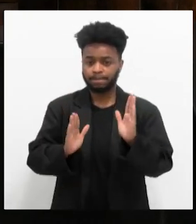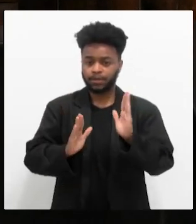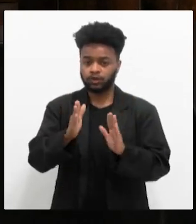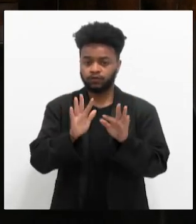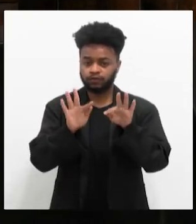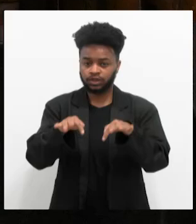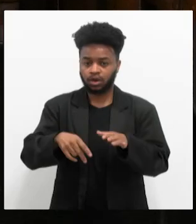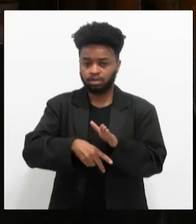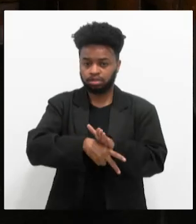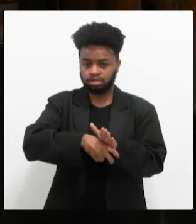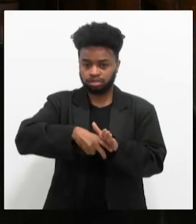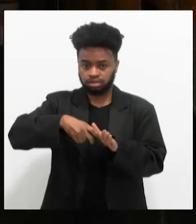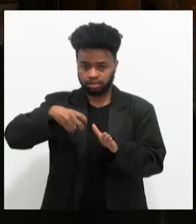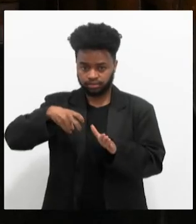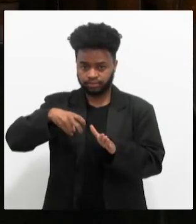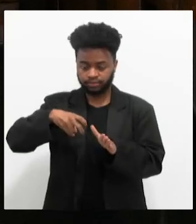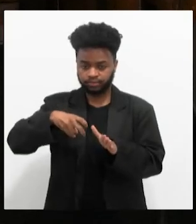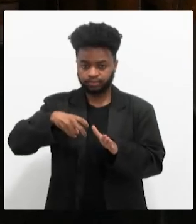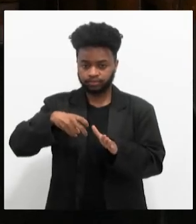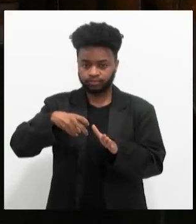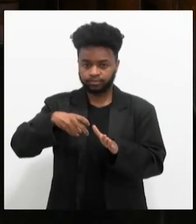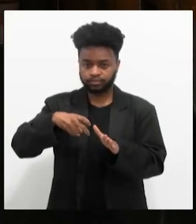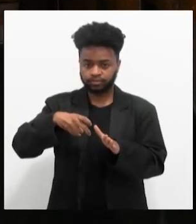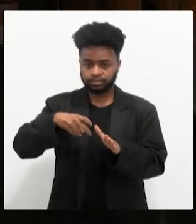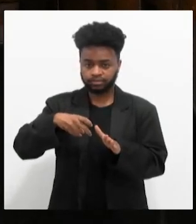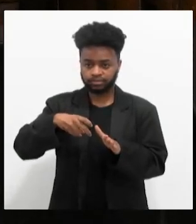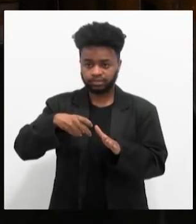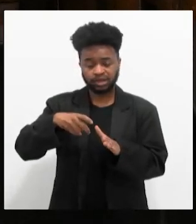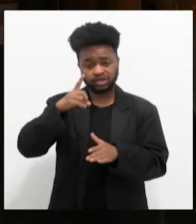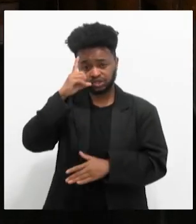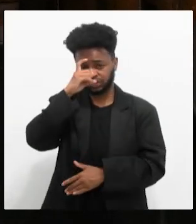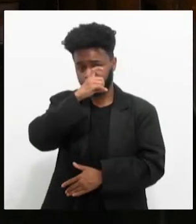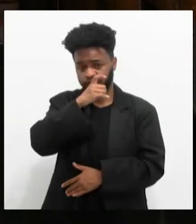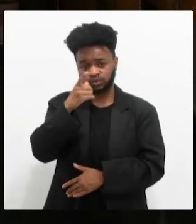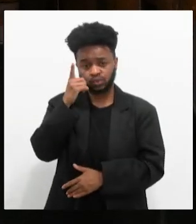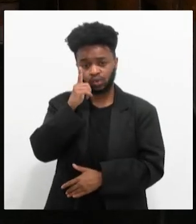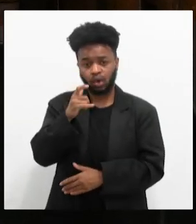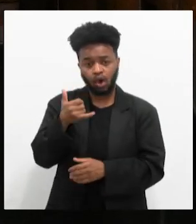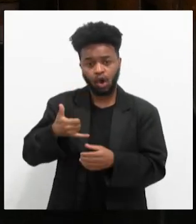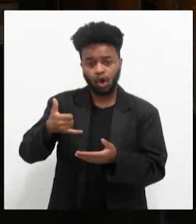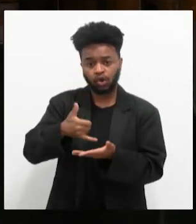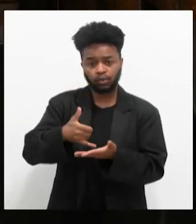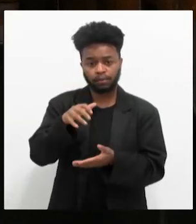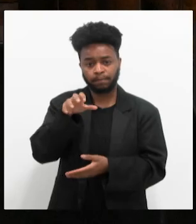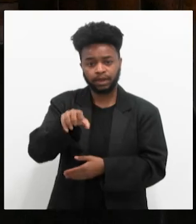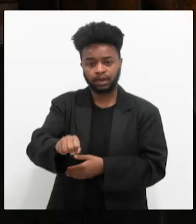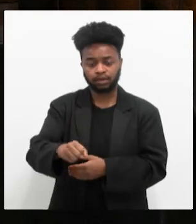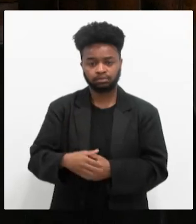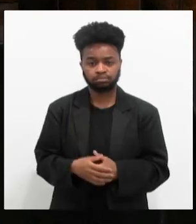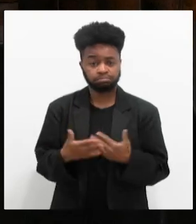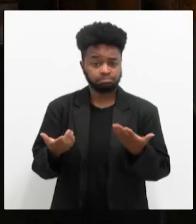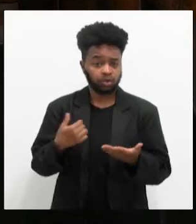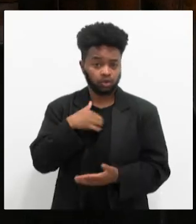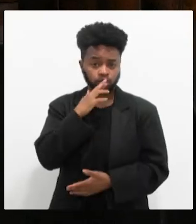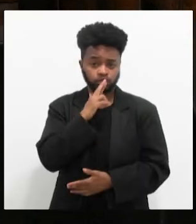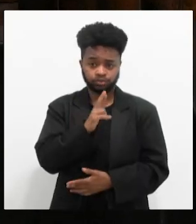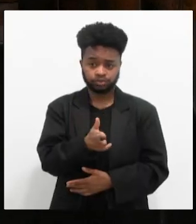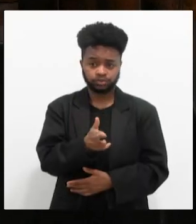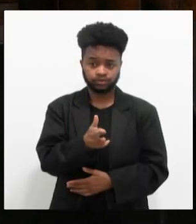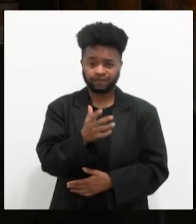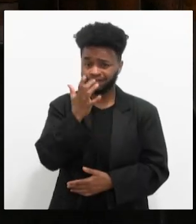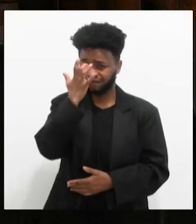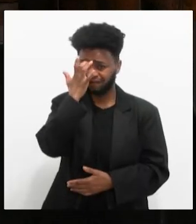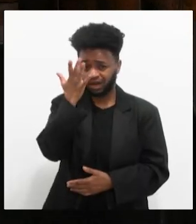de extração, vai ficar mais difícil tirar óleo de lá. E eu respondi com a